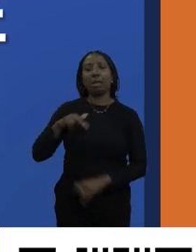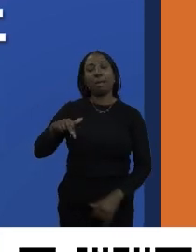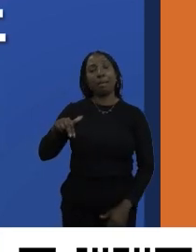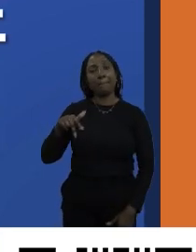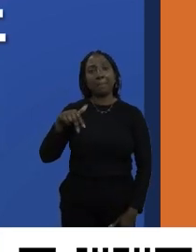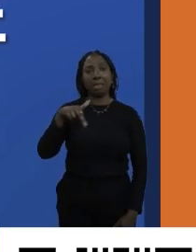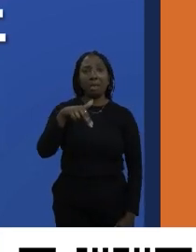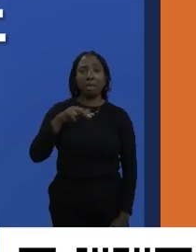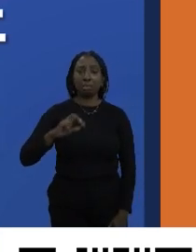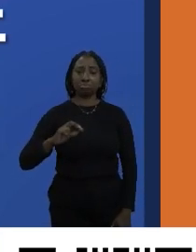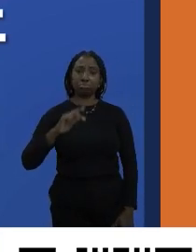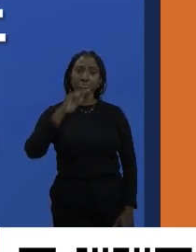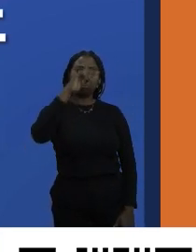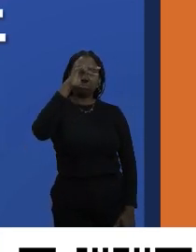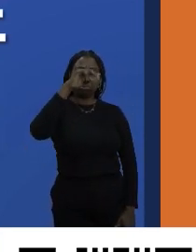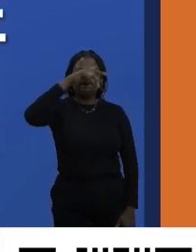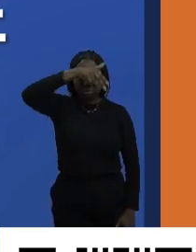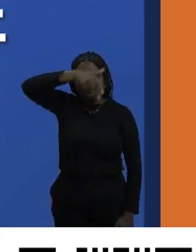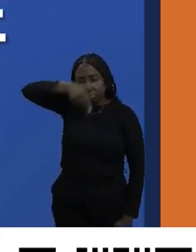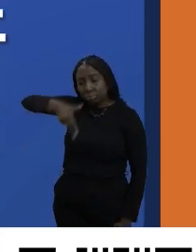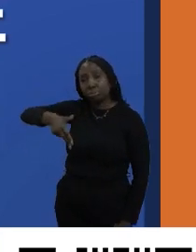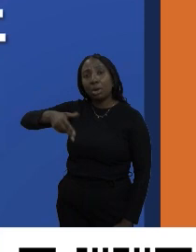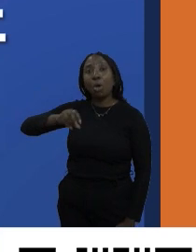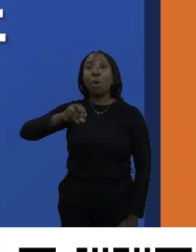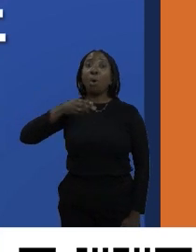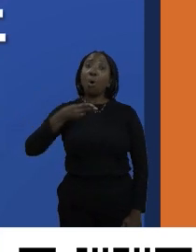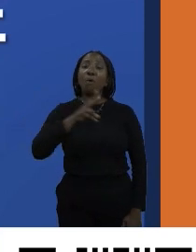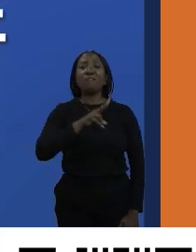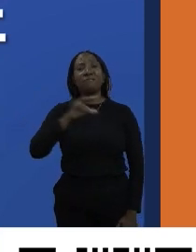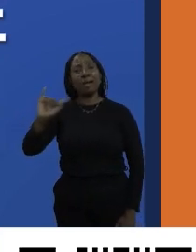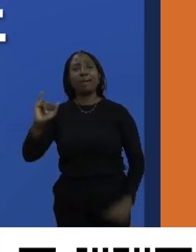é subir e descer uma escada, sei lá. Ou se quiser ir para a